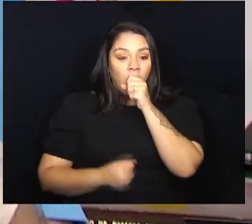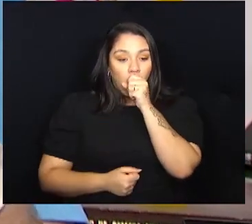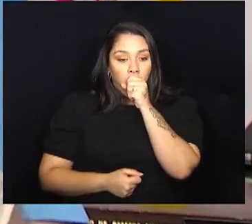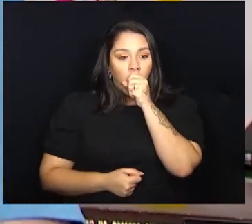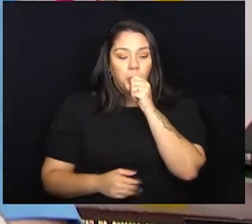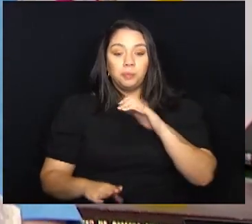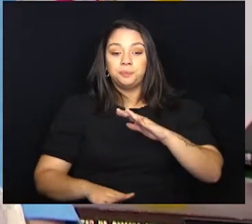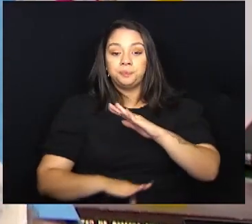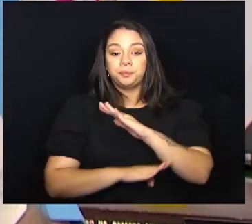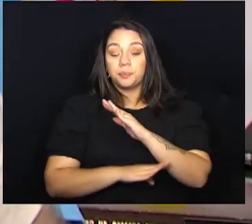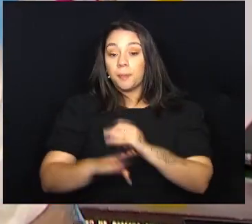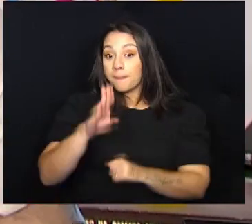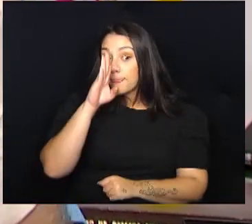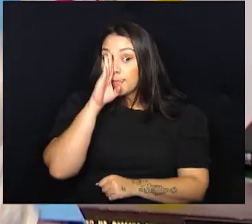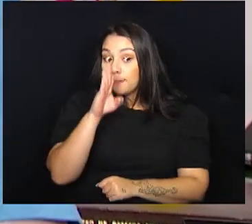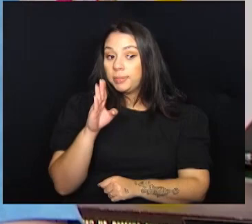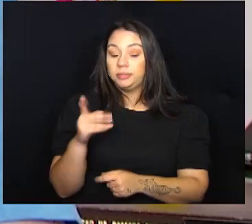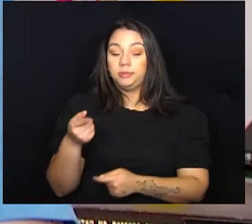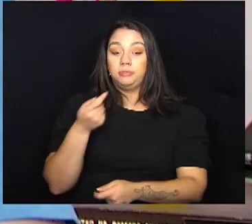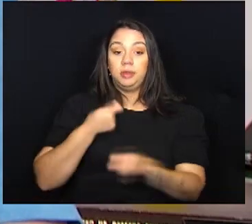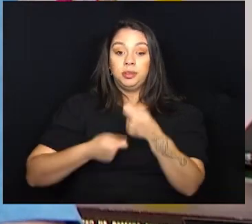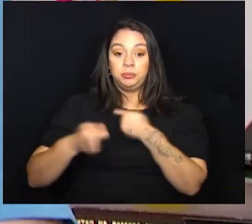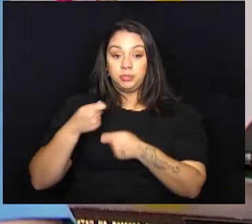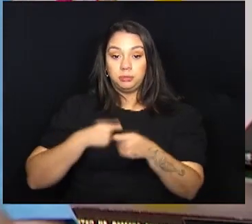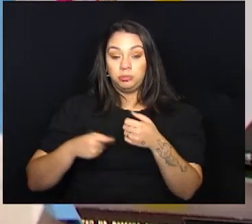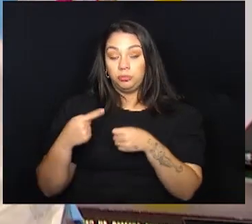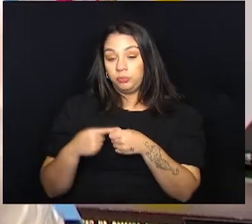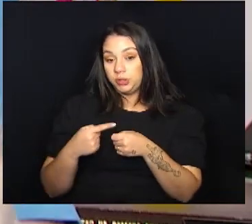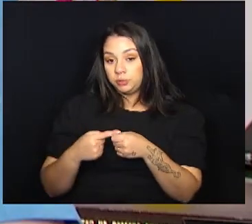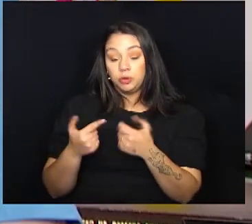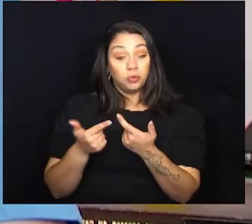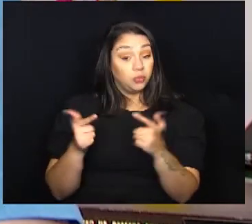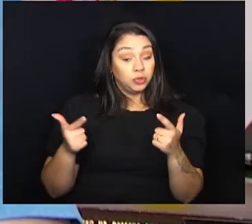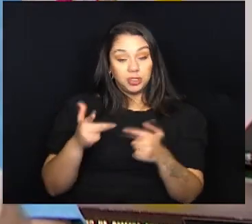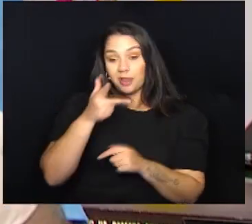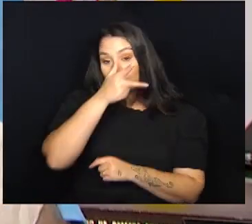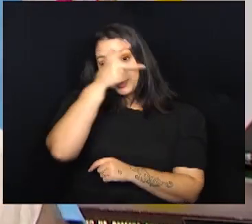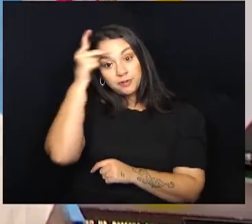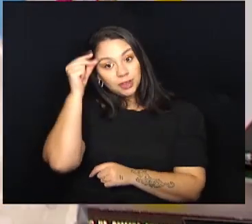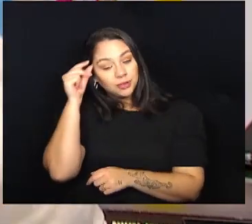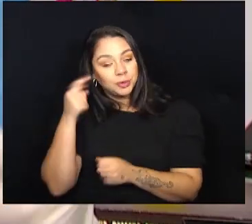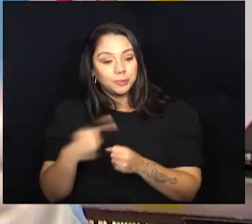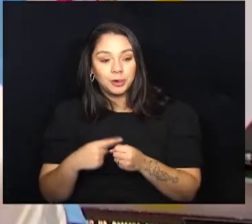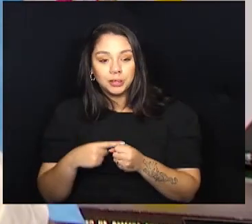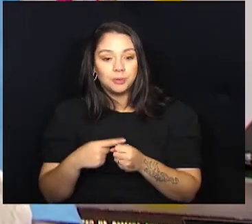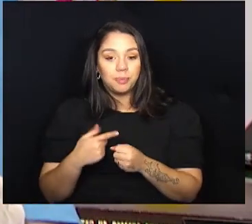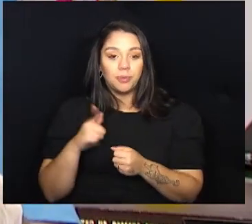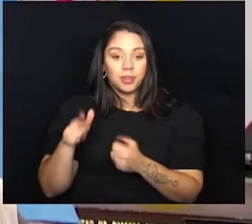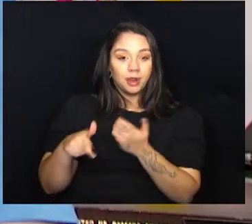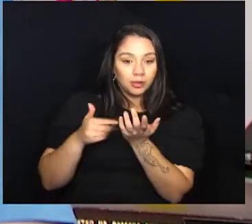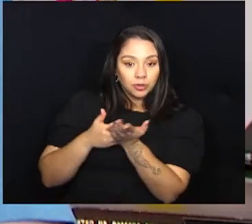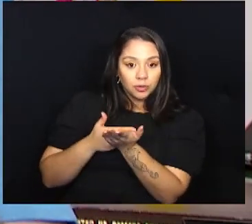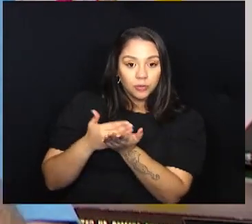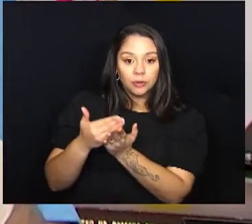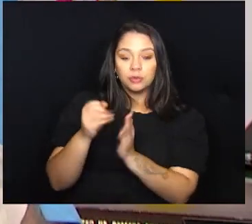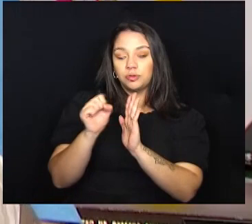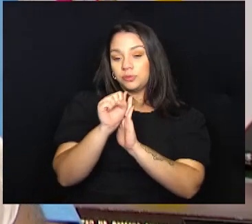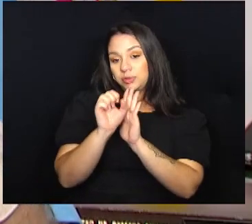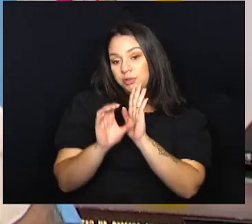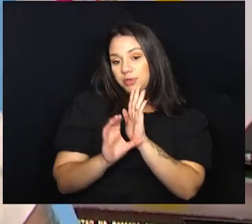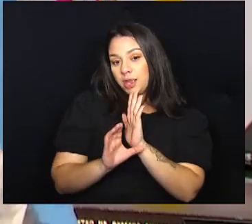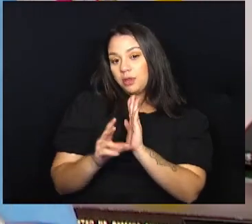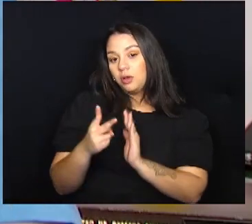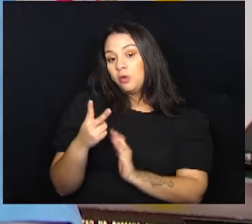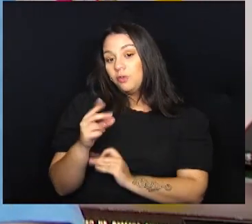o principal órgão de administração do município. Nós não tínhamos prefeitura municipal até o comecinho do século XX,